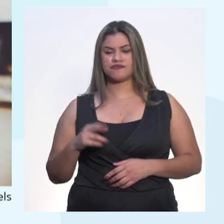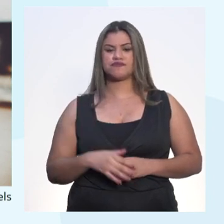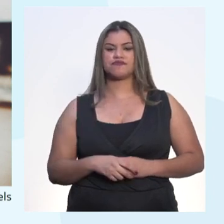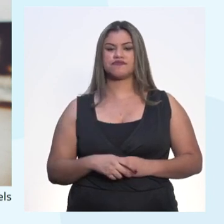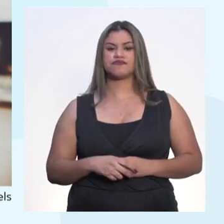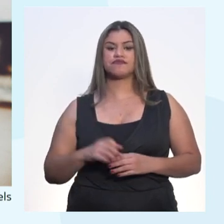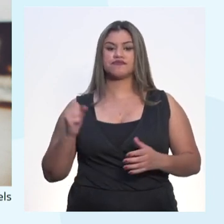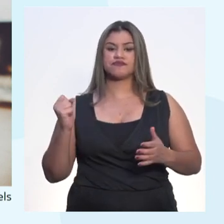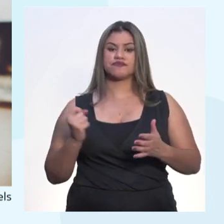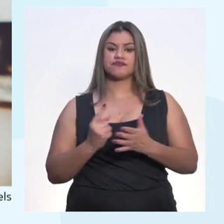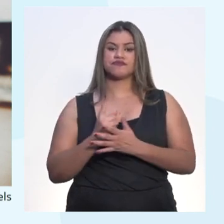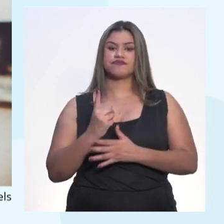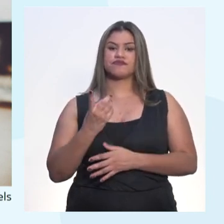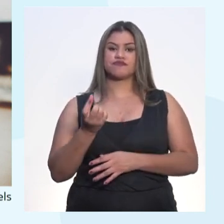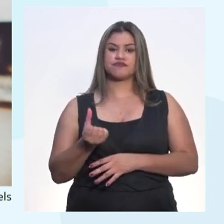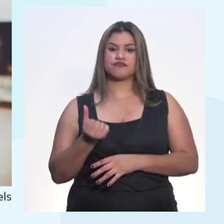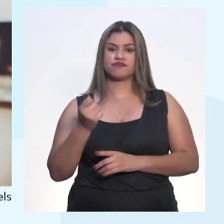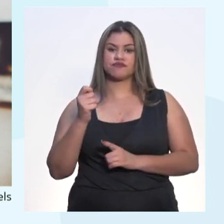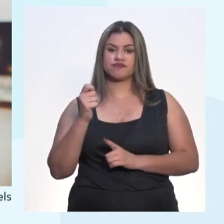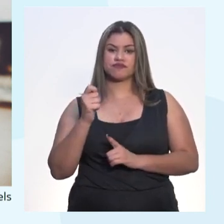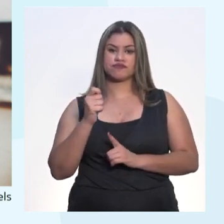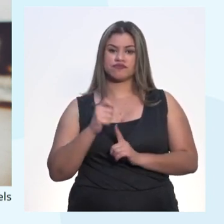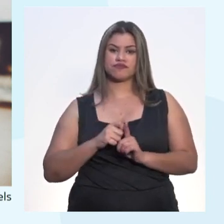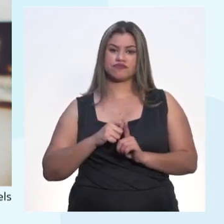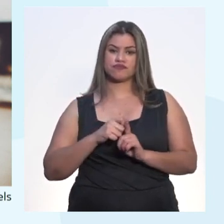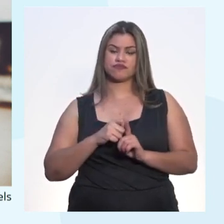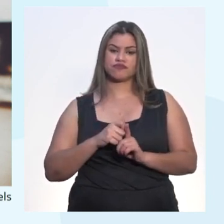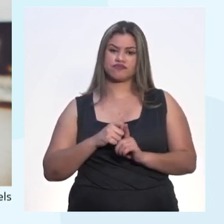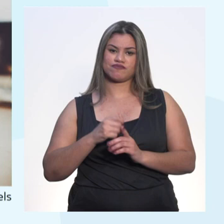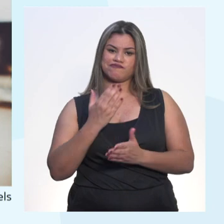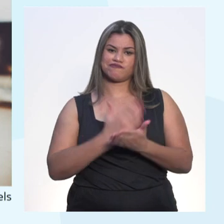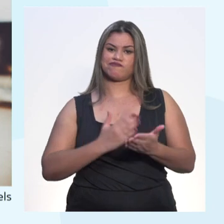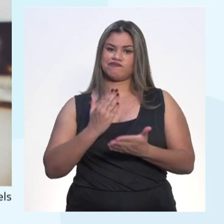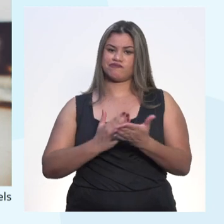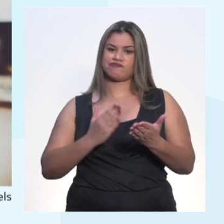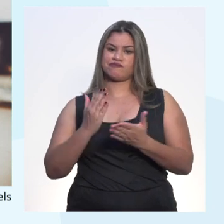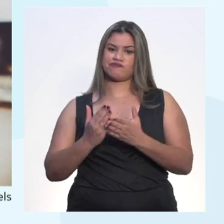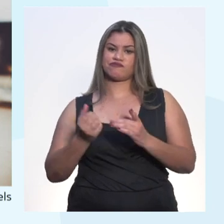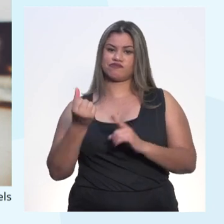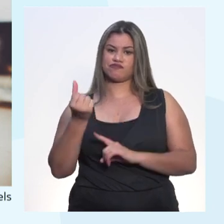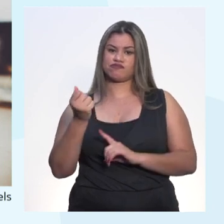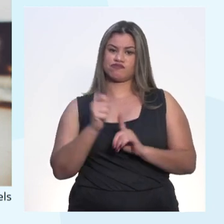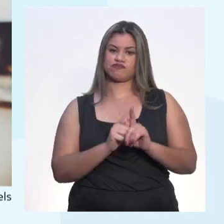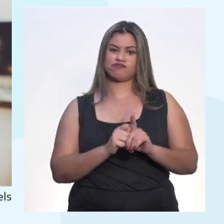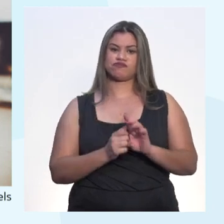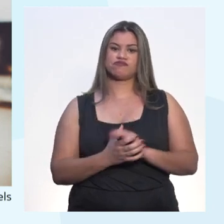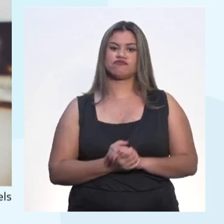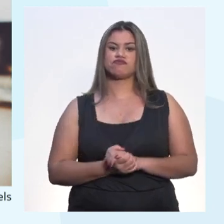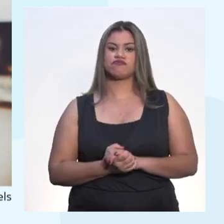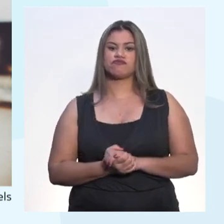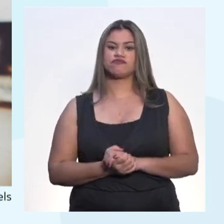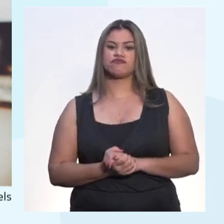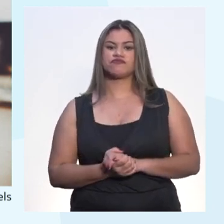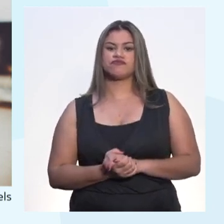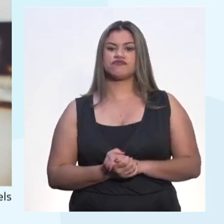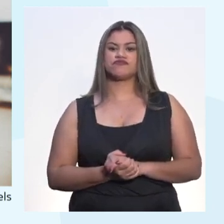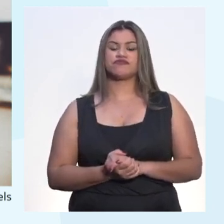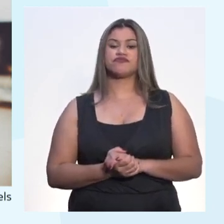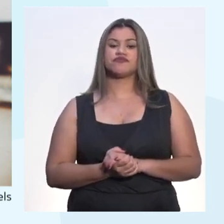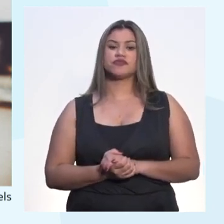Vou pagar em 6 meses, porque eu não tenho esse valorzinho aí à vista. Com taxa de juros simples